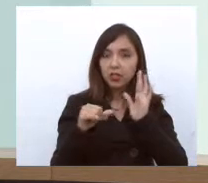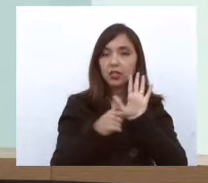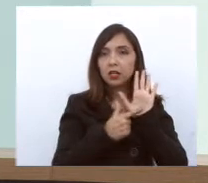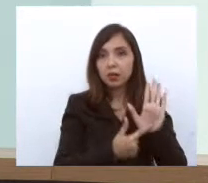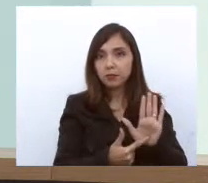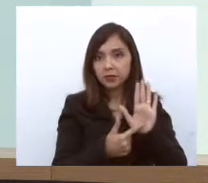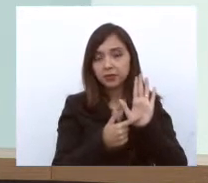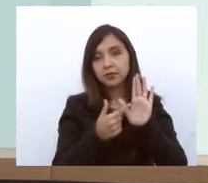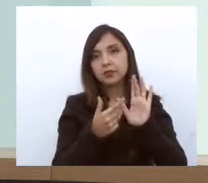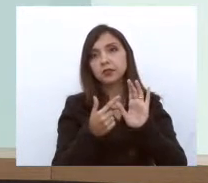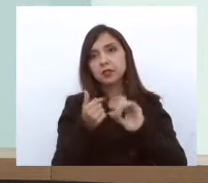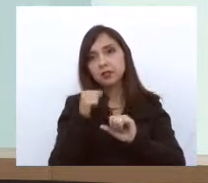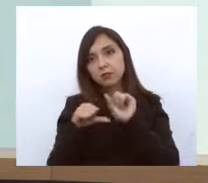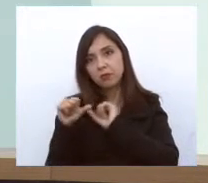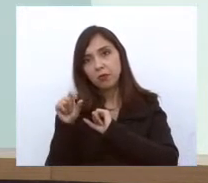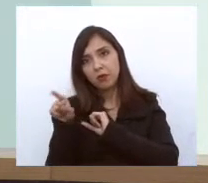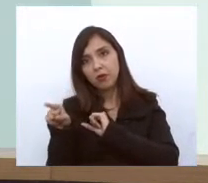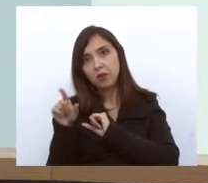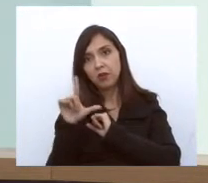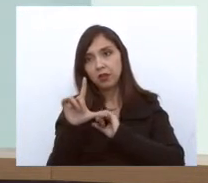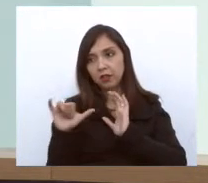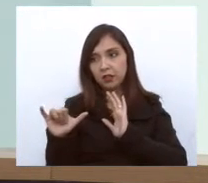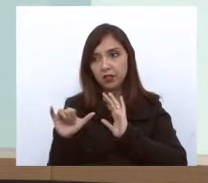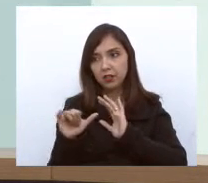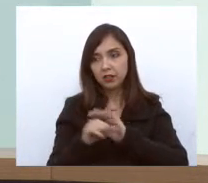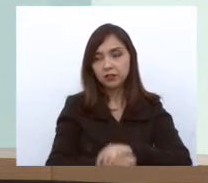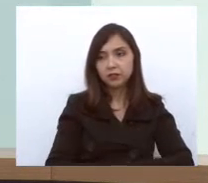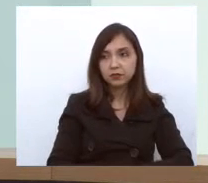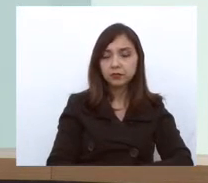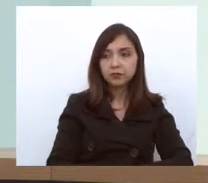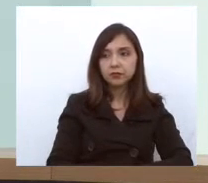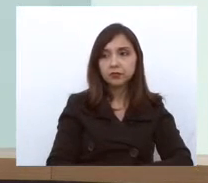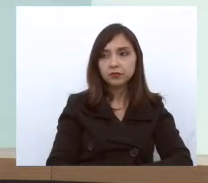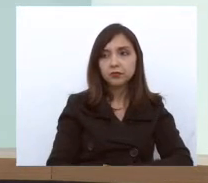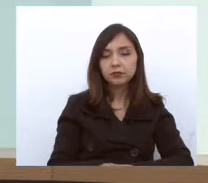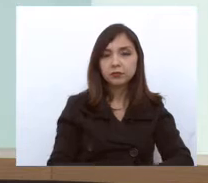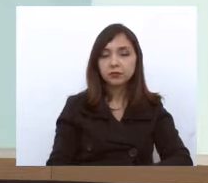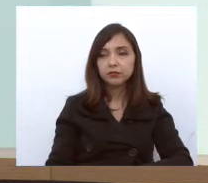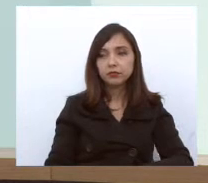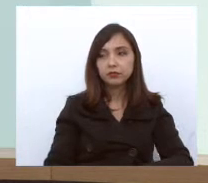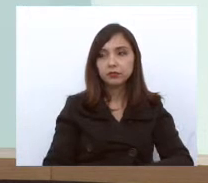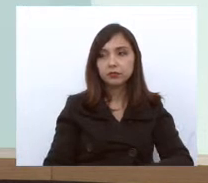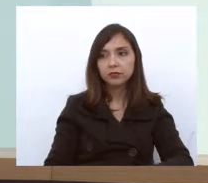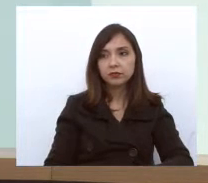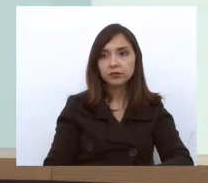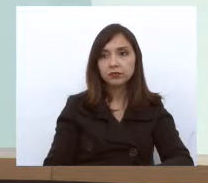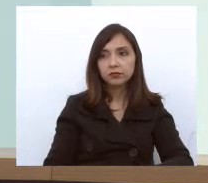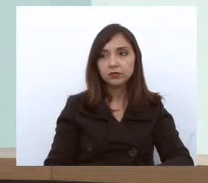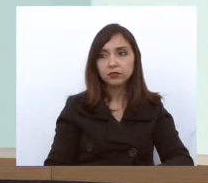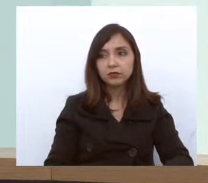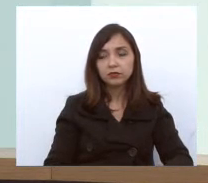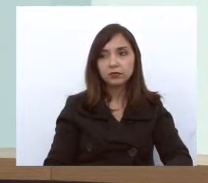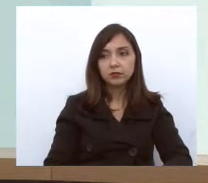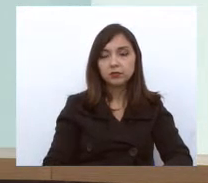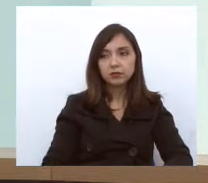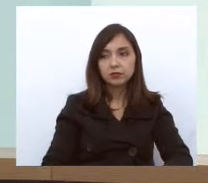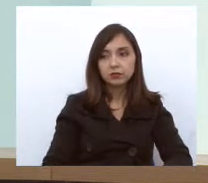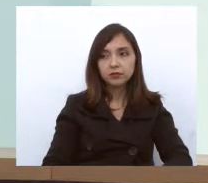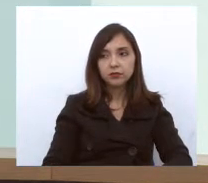revoga a lei anterior, presidente? Né? Revoga, Júlio. O projeto apresentado